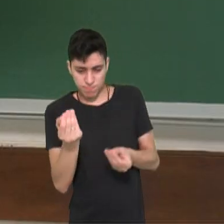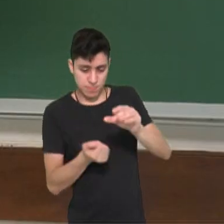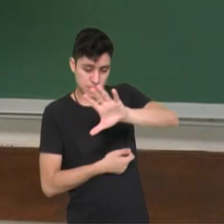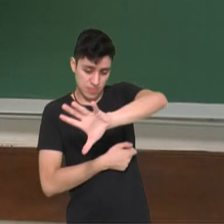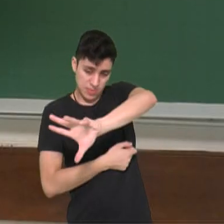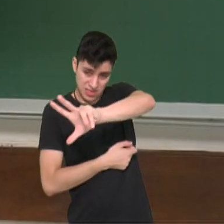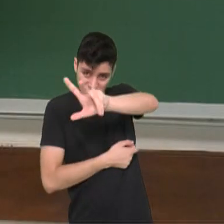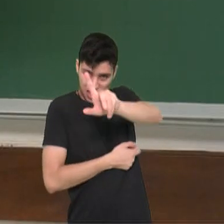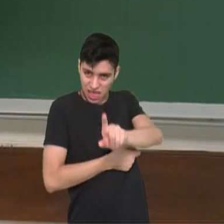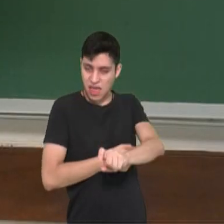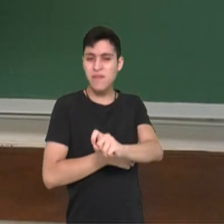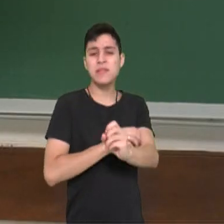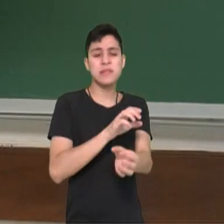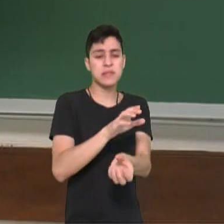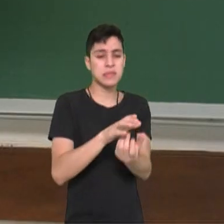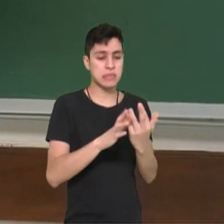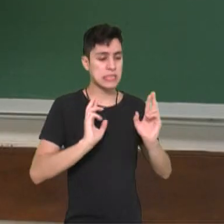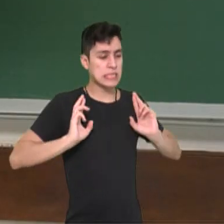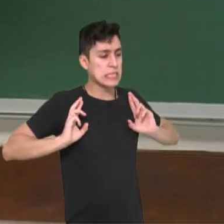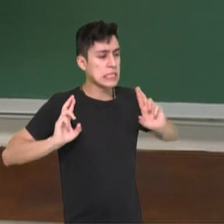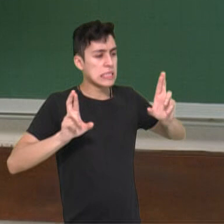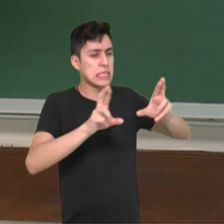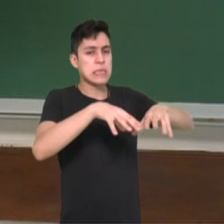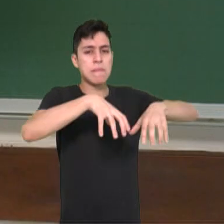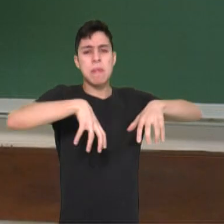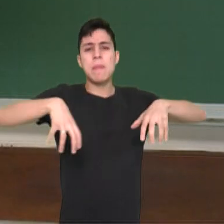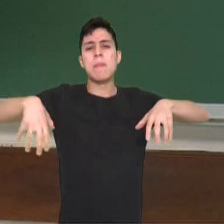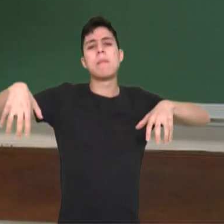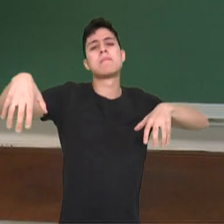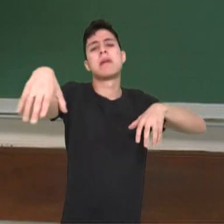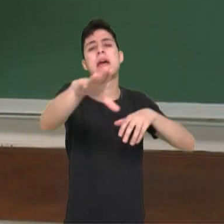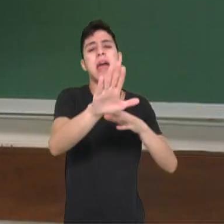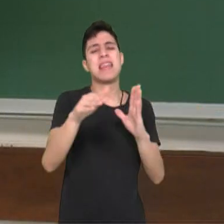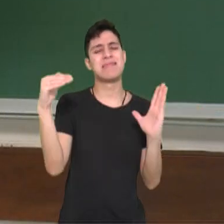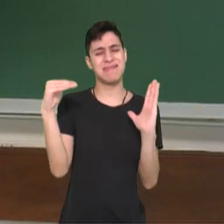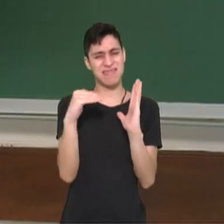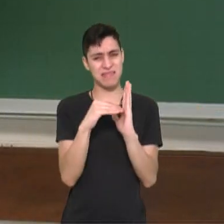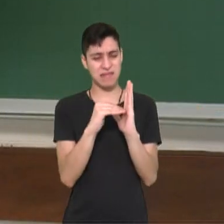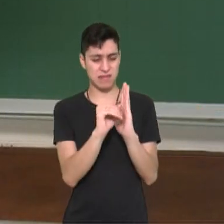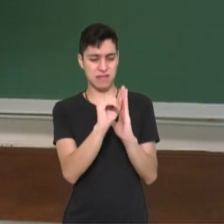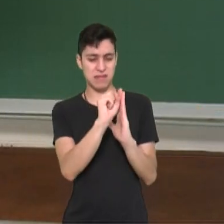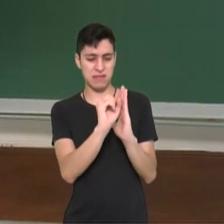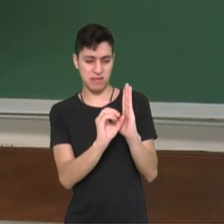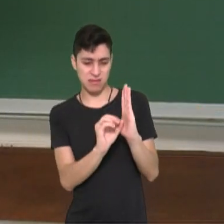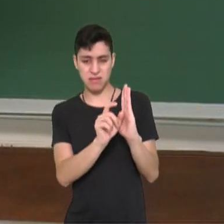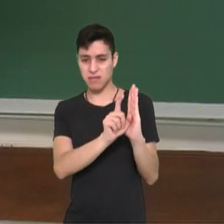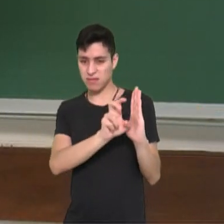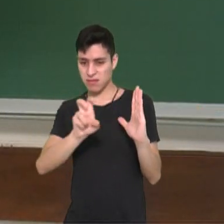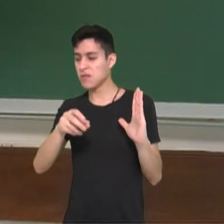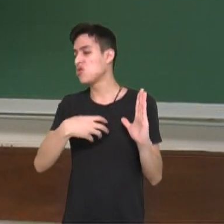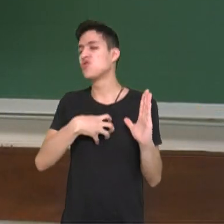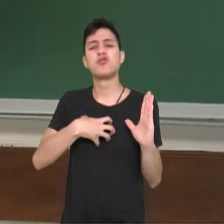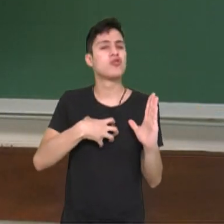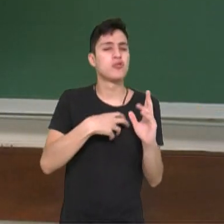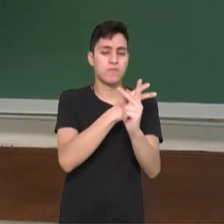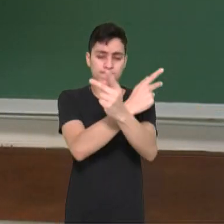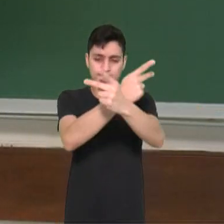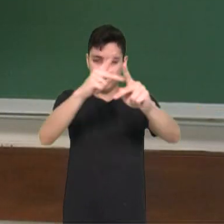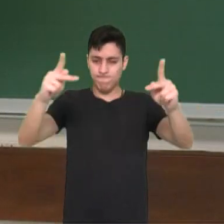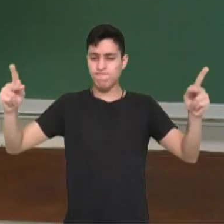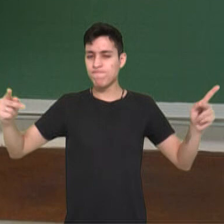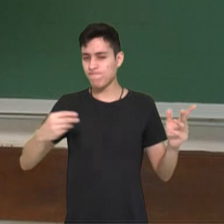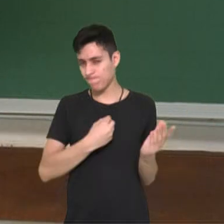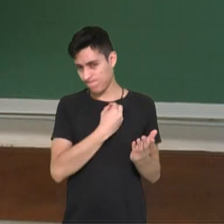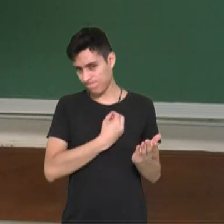reinos e impérios se organizavam até o século XV, né? Como que eles viviam dentro do continente africano